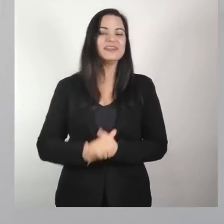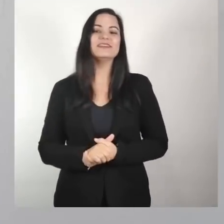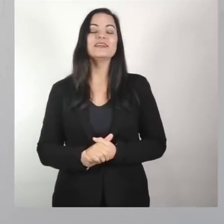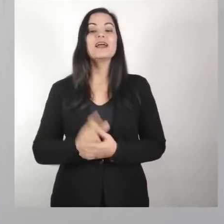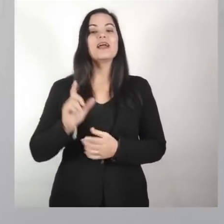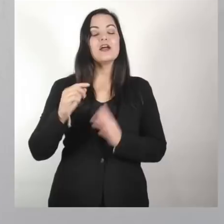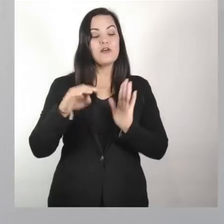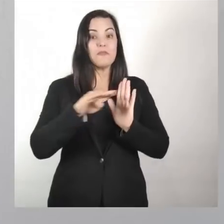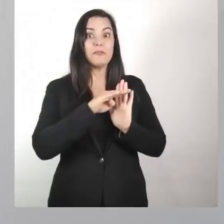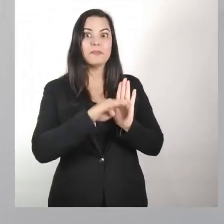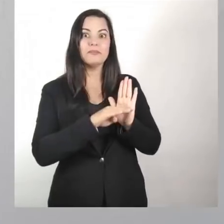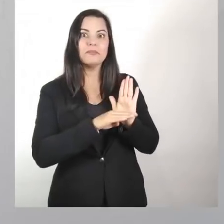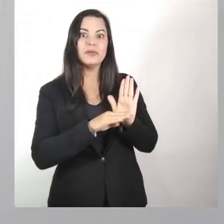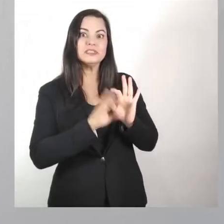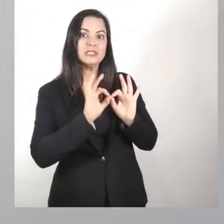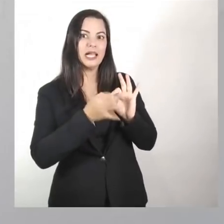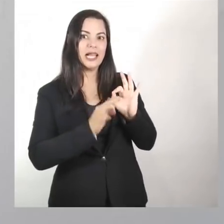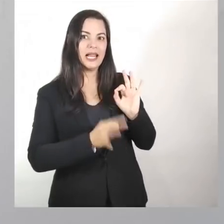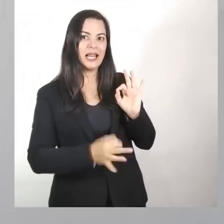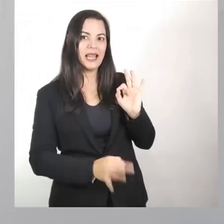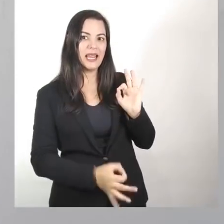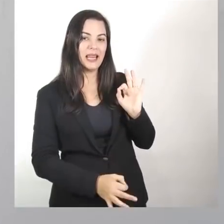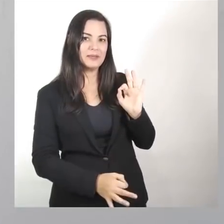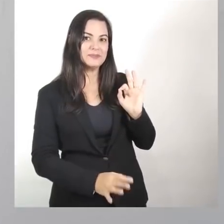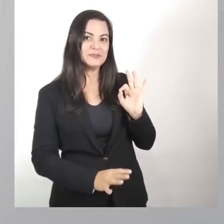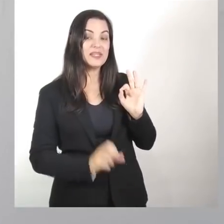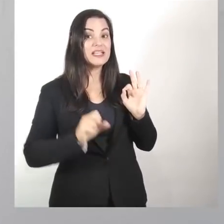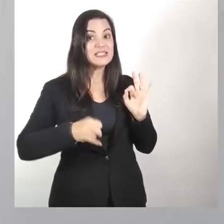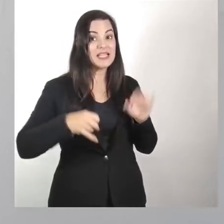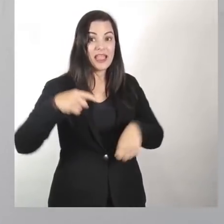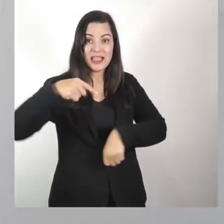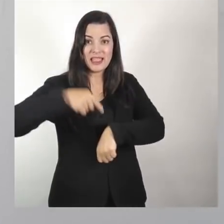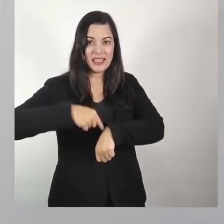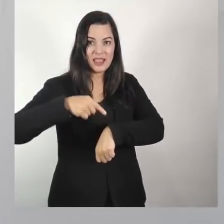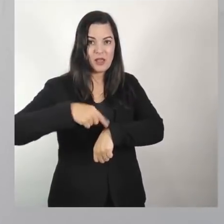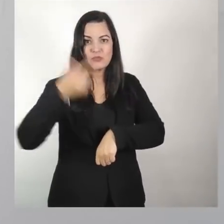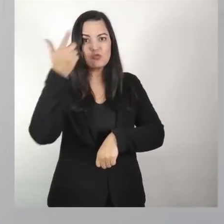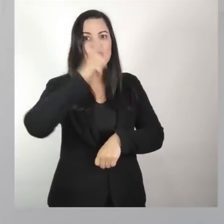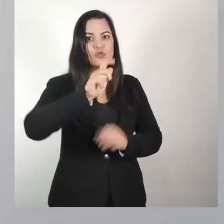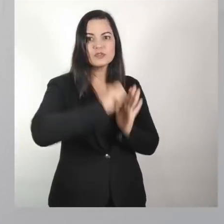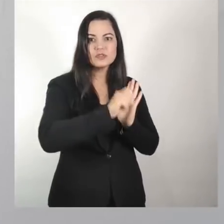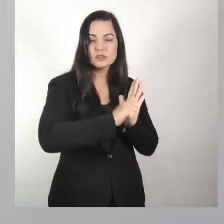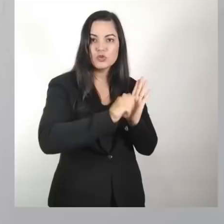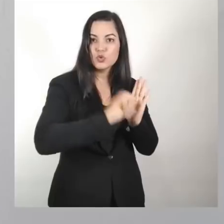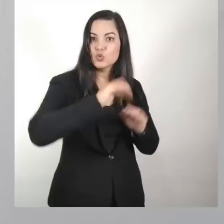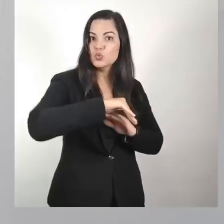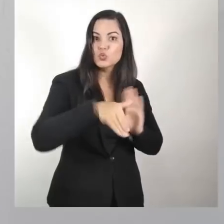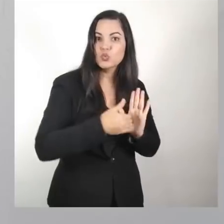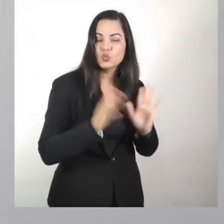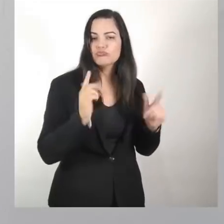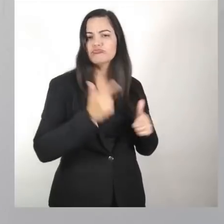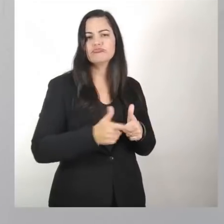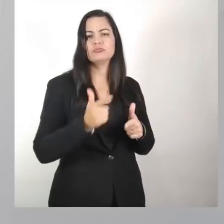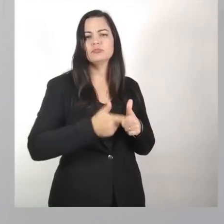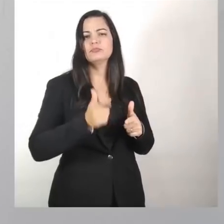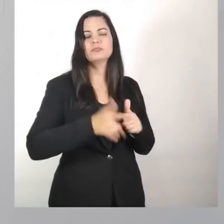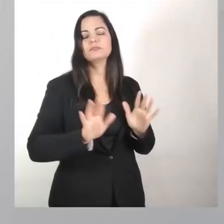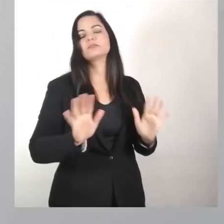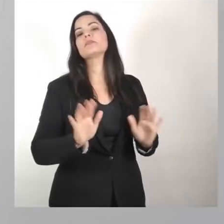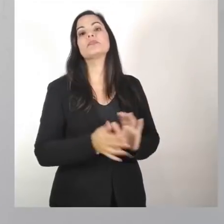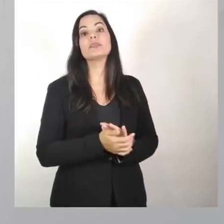de palavras um pouquinho grande, tá bom? Se não der tempo de você registrar todas as